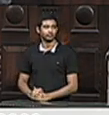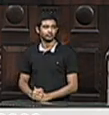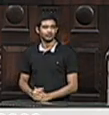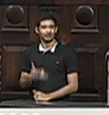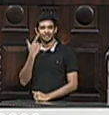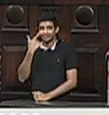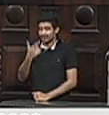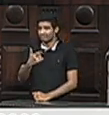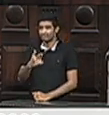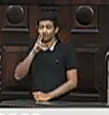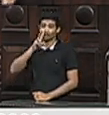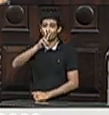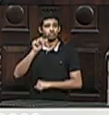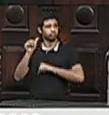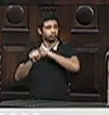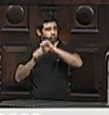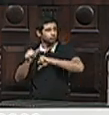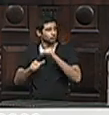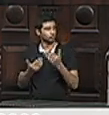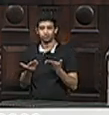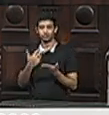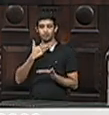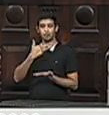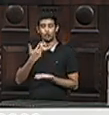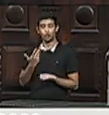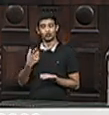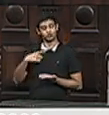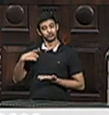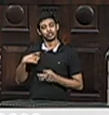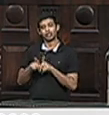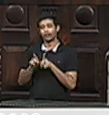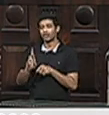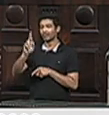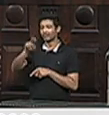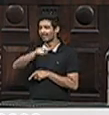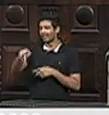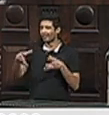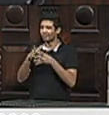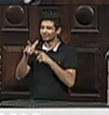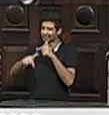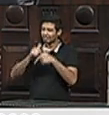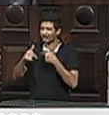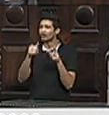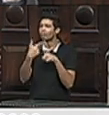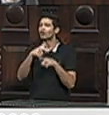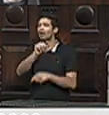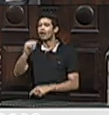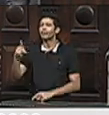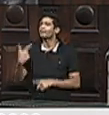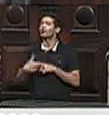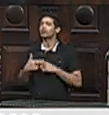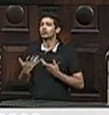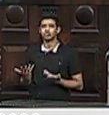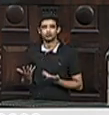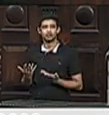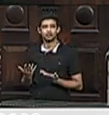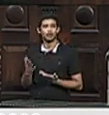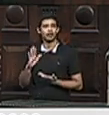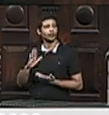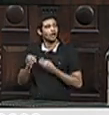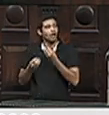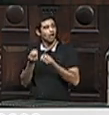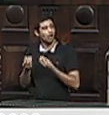de um decreto do Poder Executivo, eu acho que aí a gente retrocede muito. Mais ainda, deputado André Siciliano, eu também não concordo